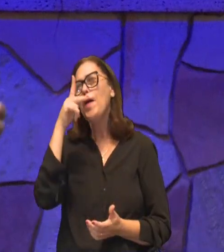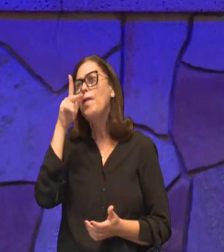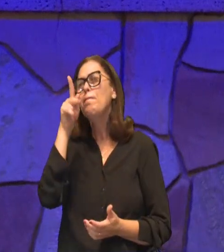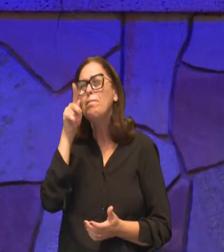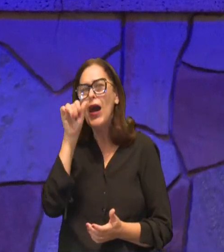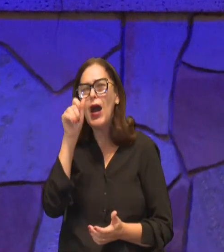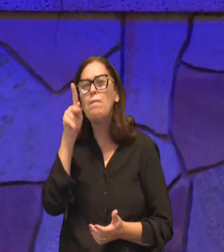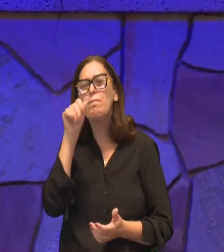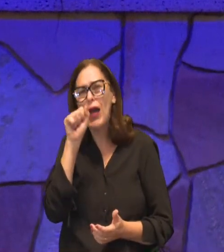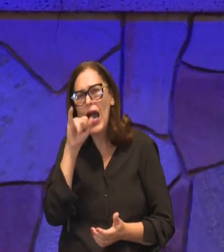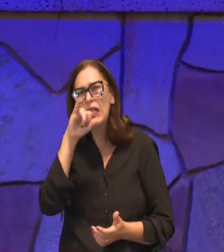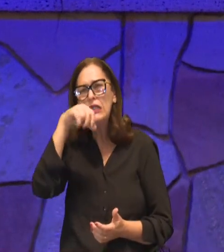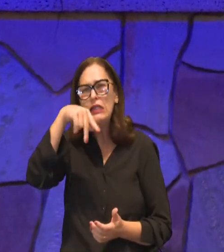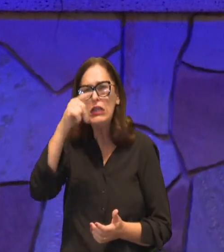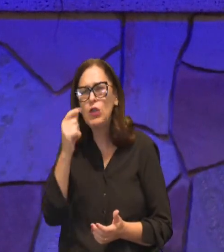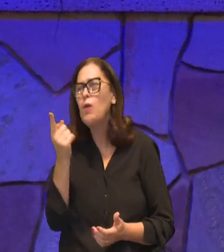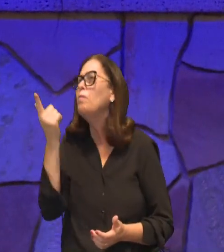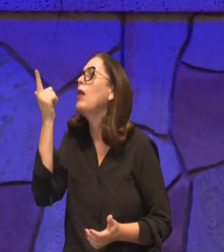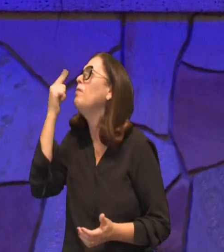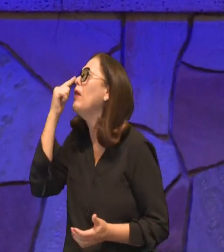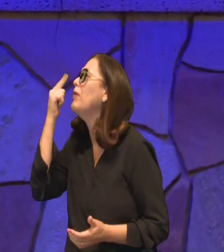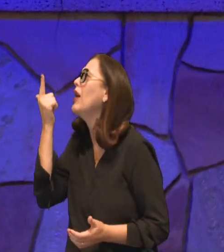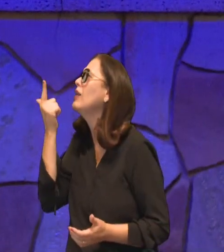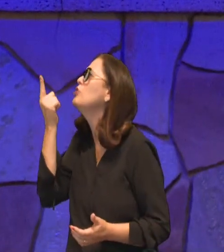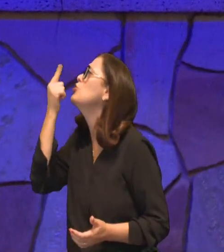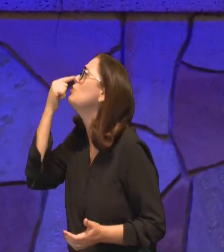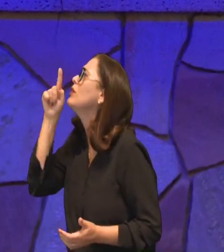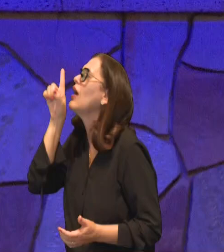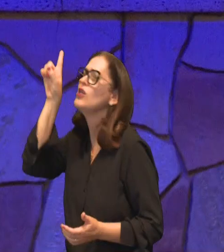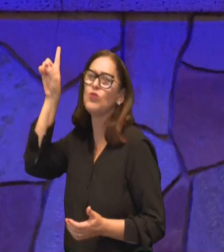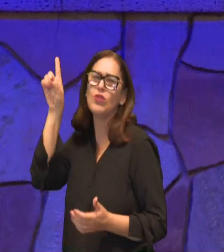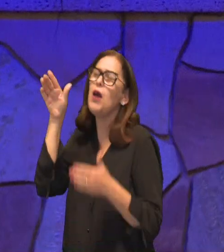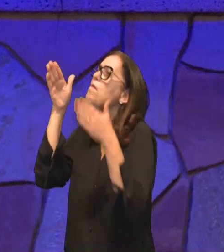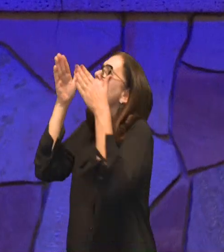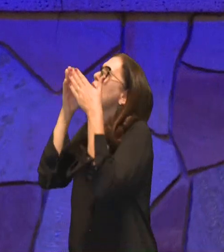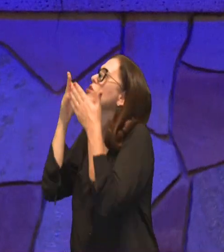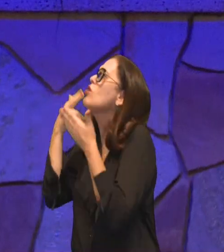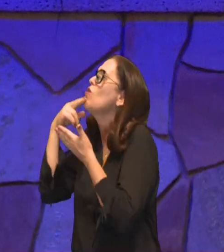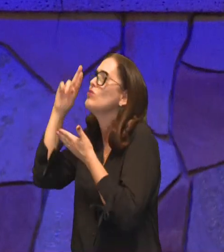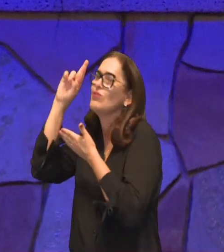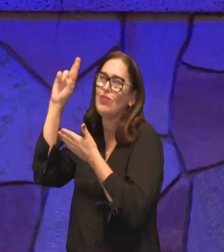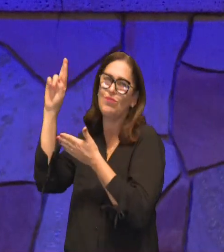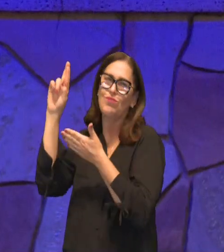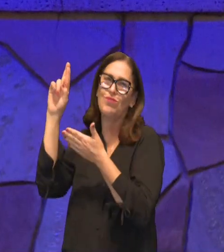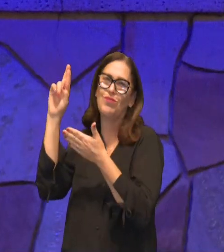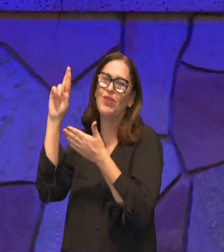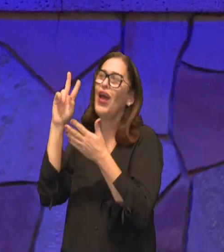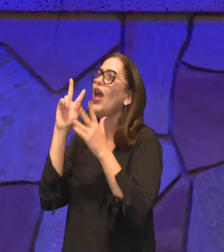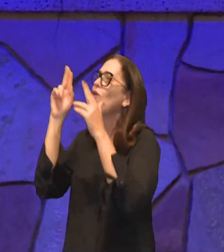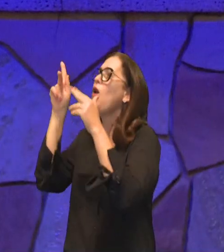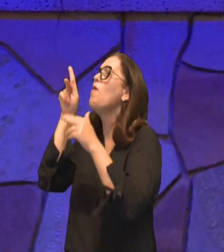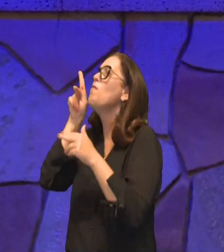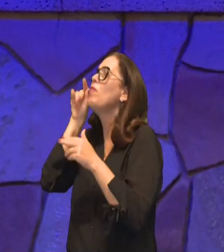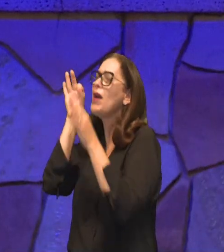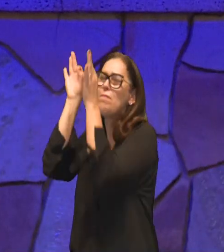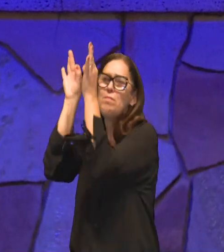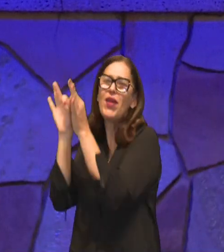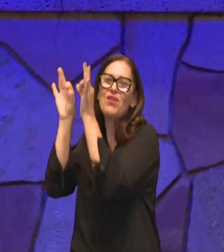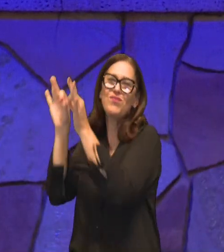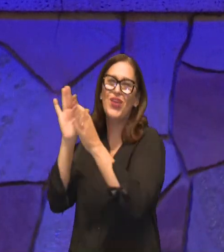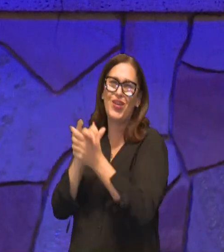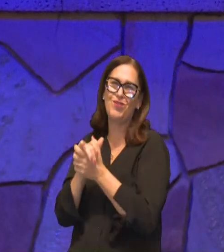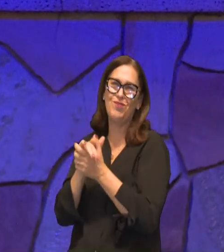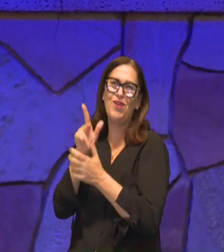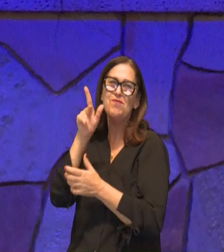assim que alguns inclusive oram, porque demonstra essa intimidade. Nós podemos pedir ao Senhor como Pai, o Pai perfeito,